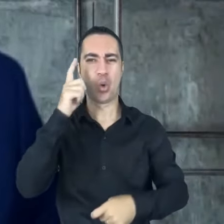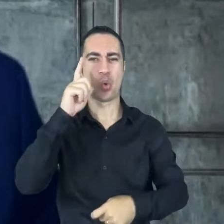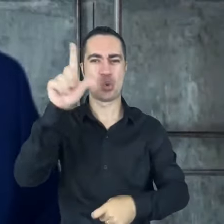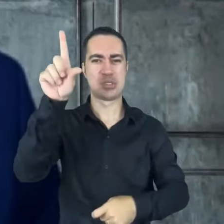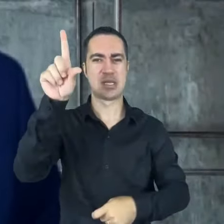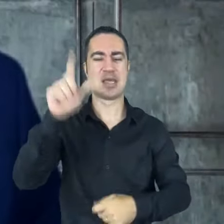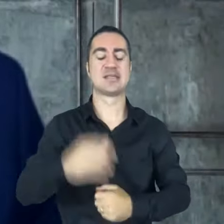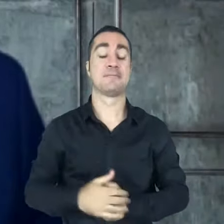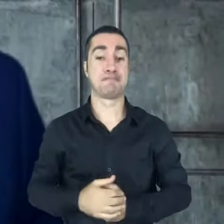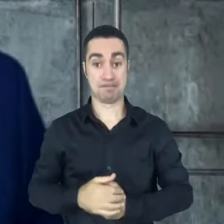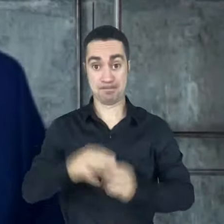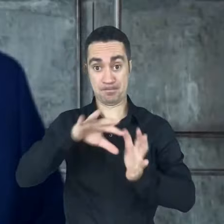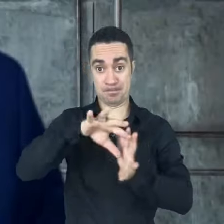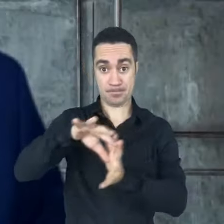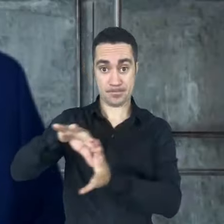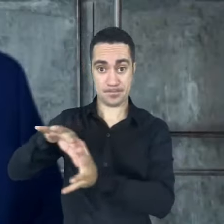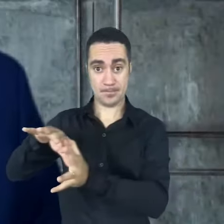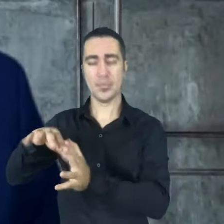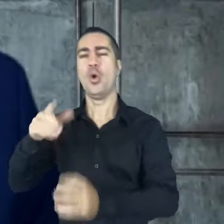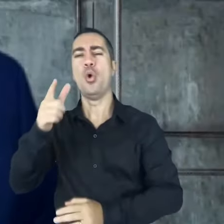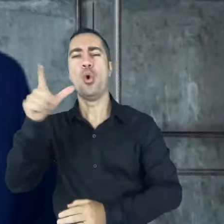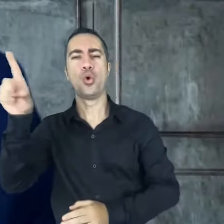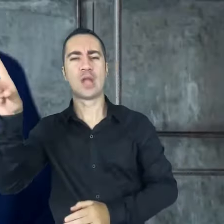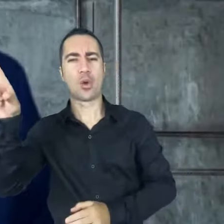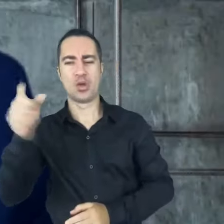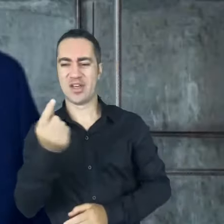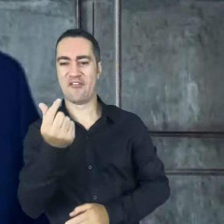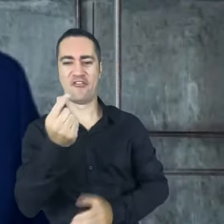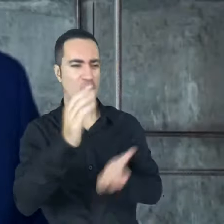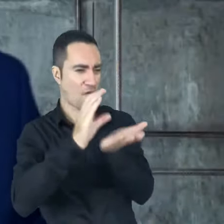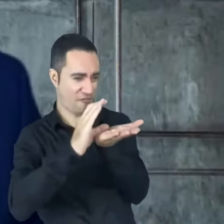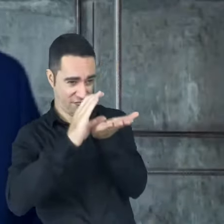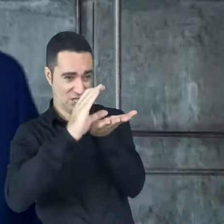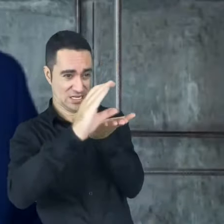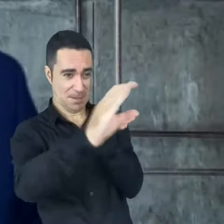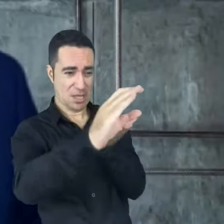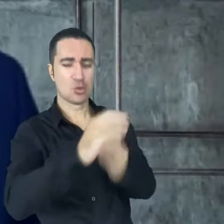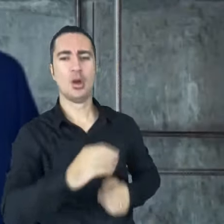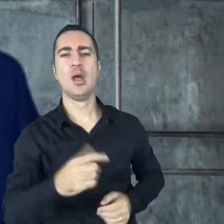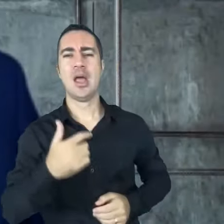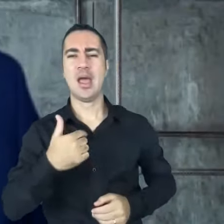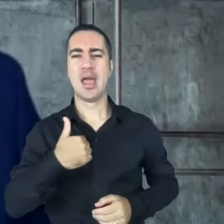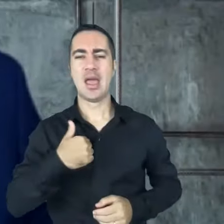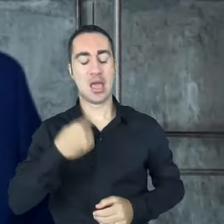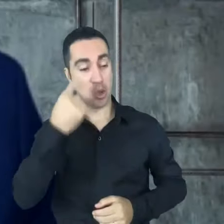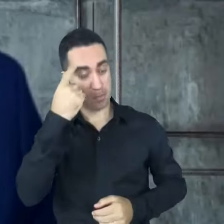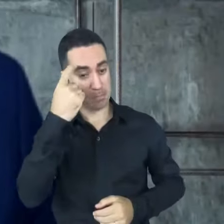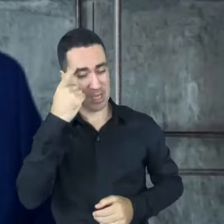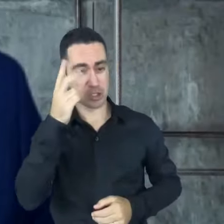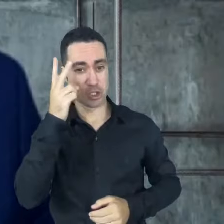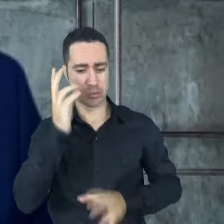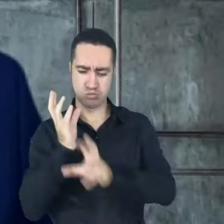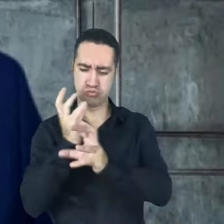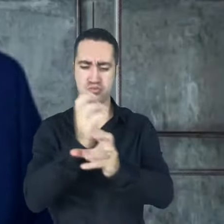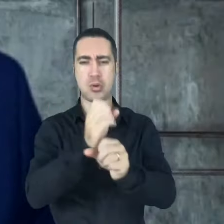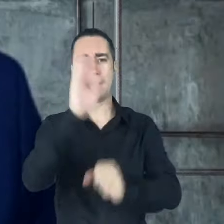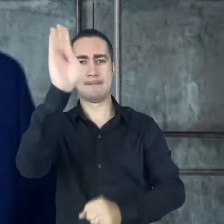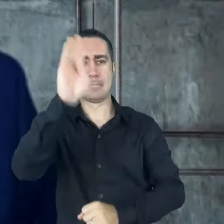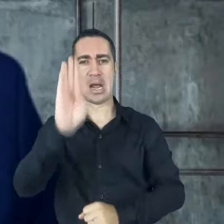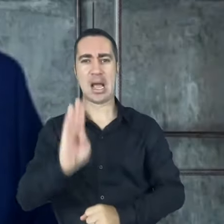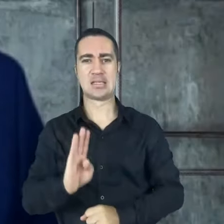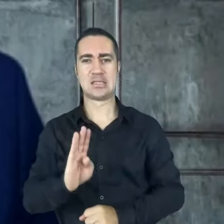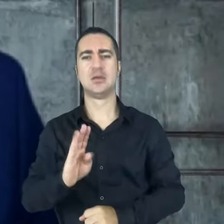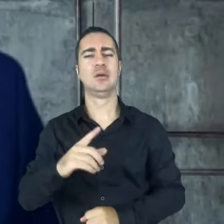a financiamento, né? Eu, particularmente, eu estou com a posição histórica do Brasil, tá? Todo mundo tem que fazer